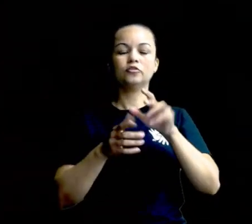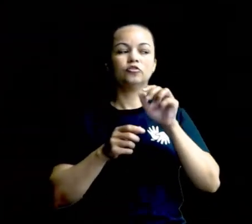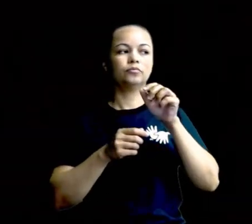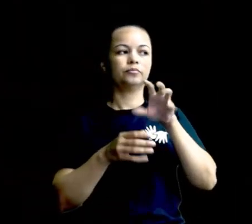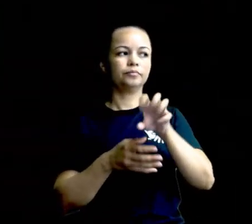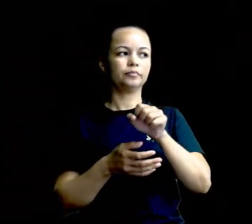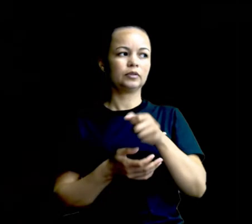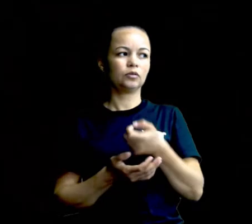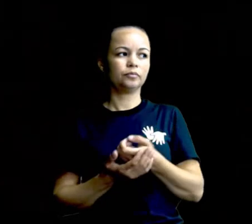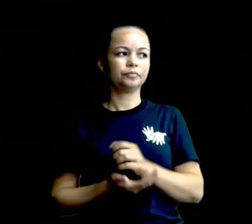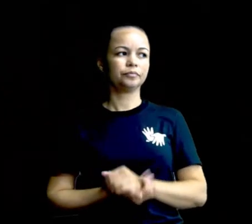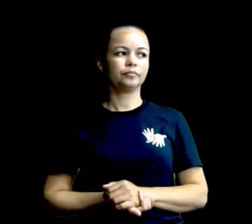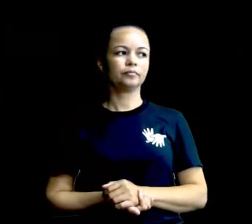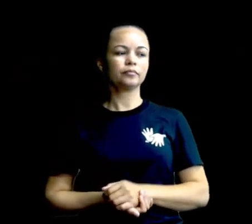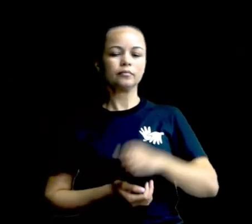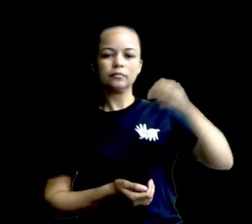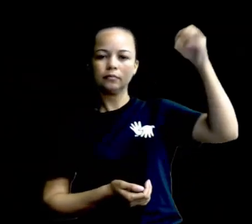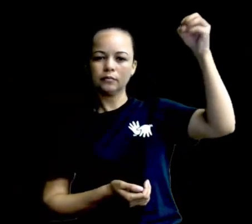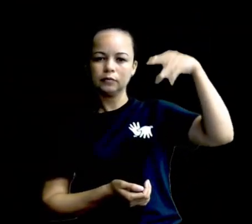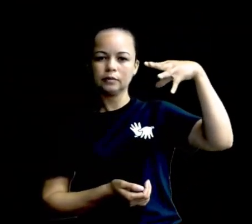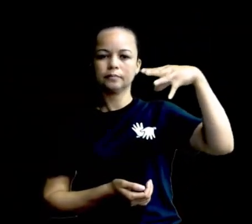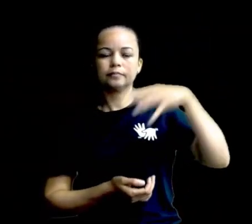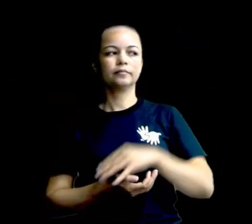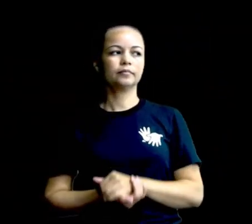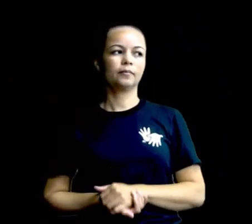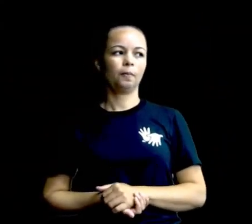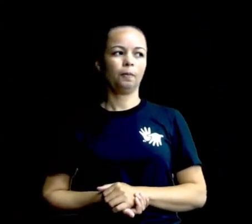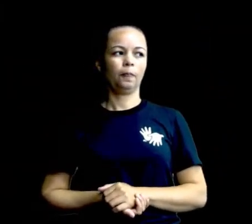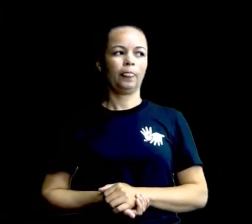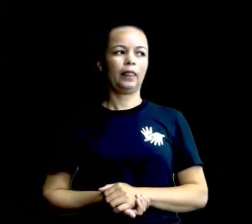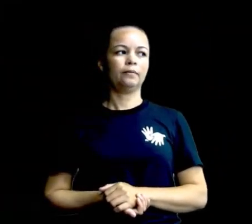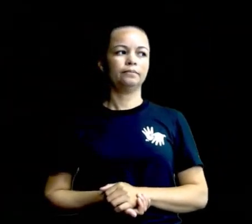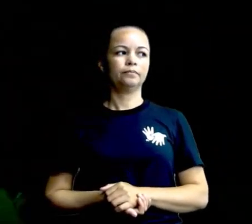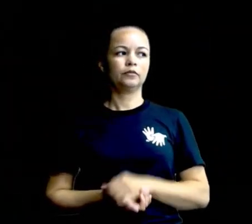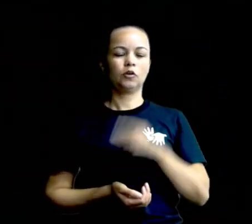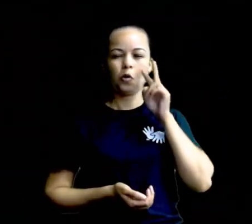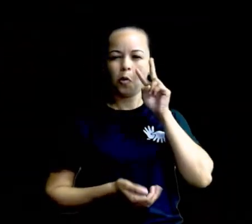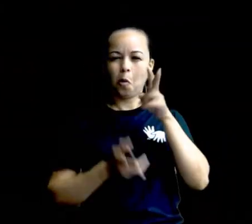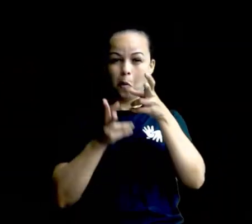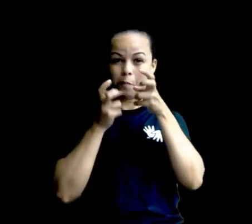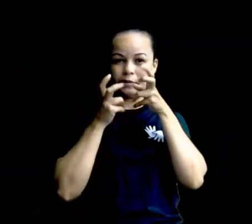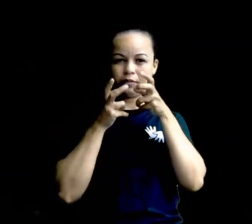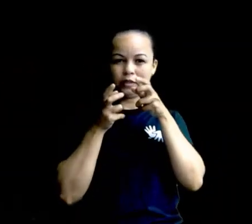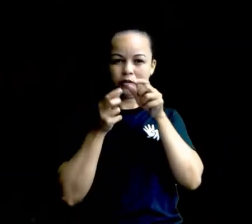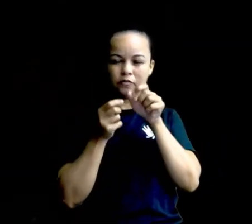Vou pegar aqui o raio de luz. Olha.